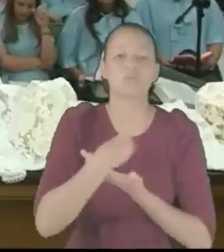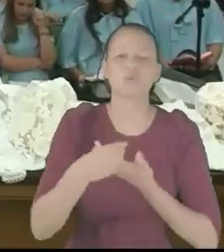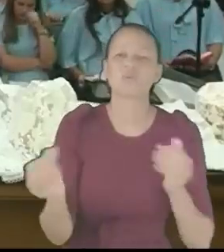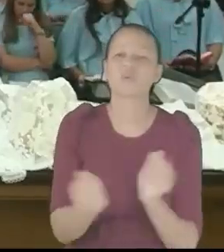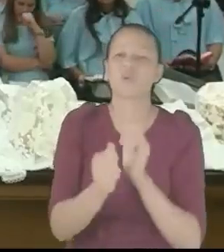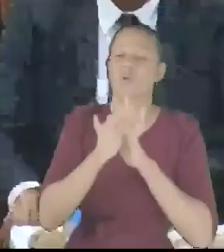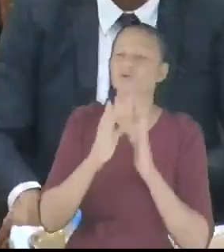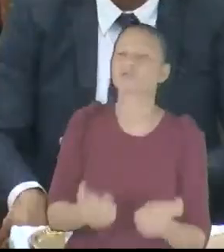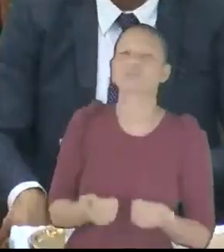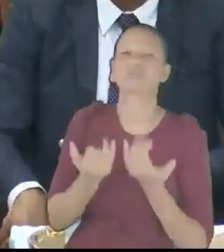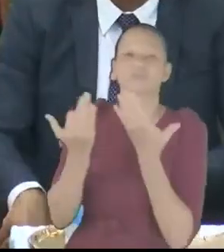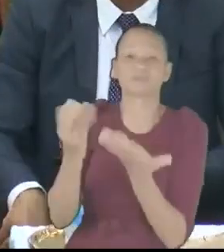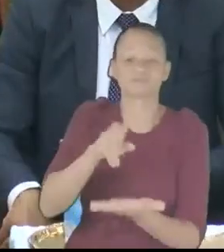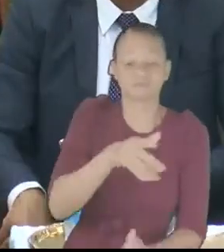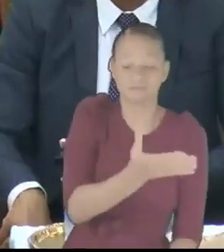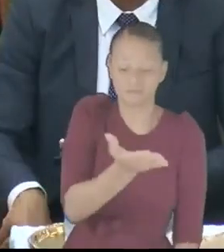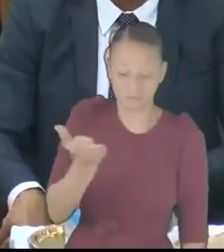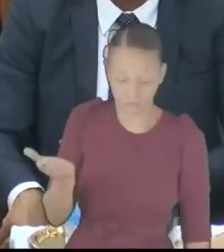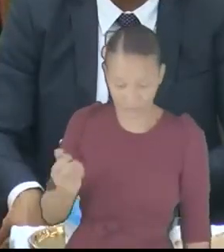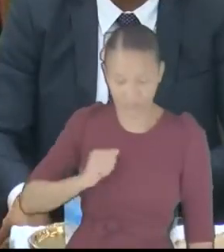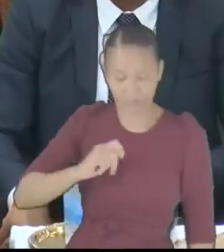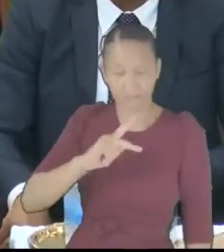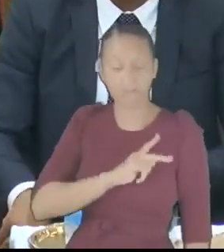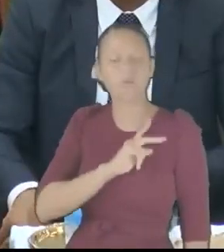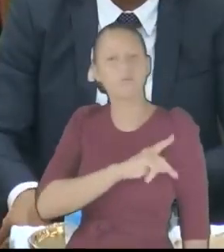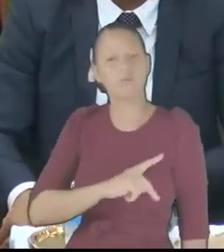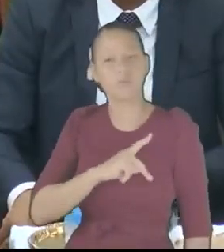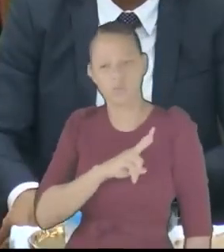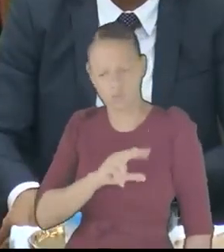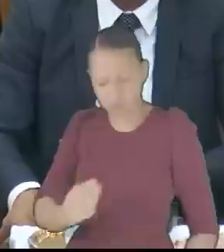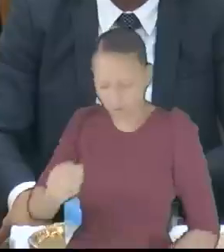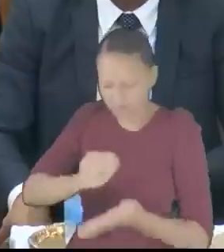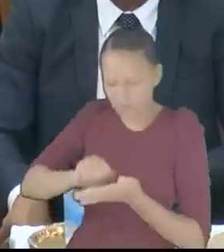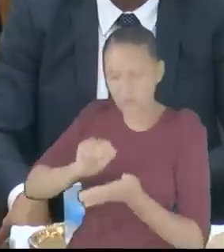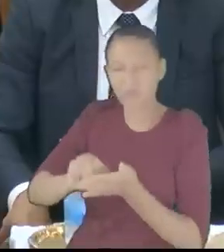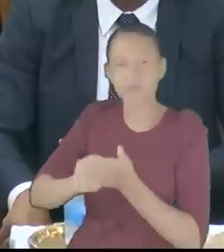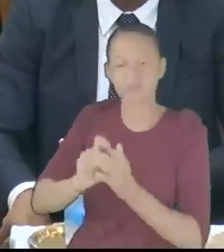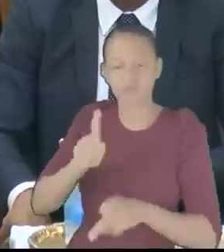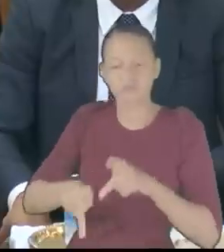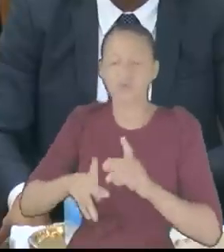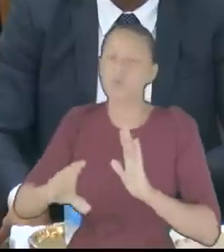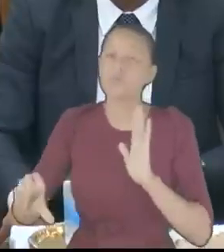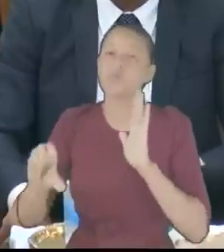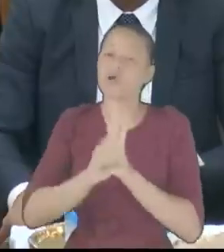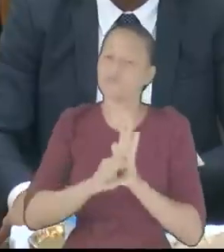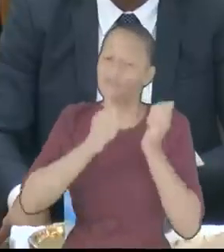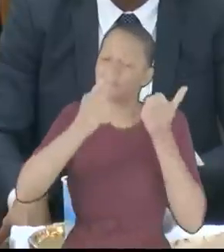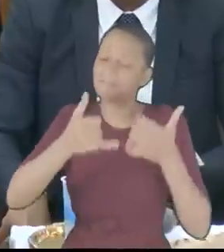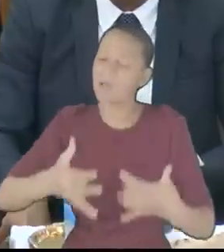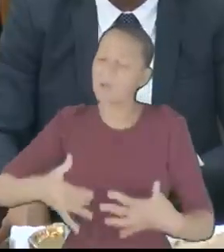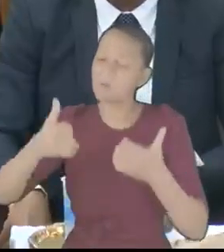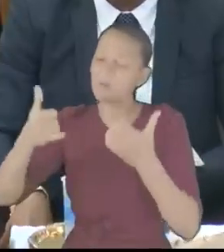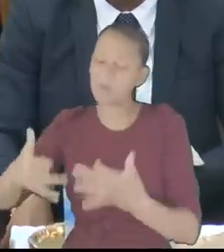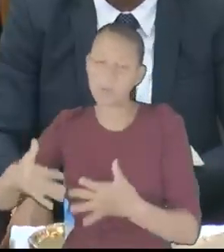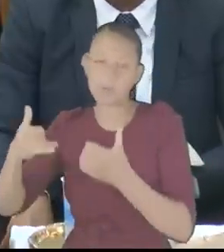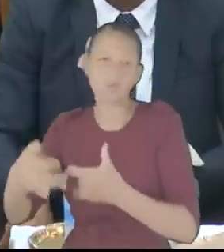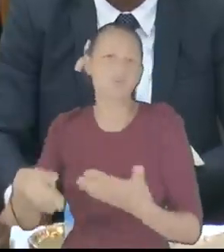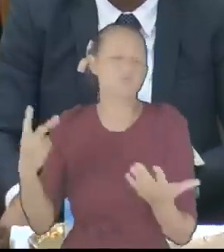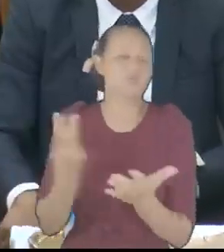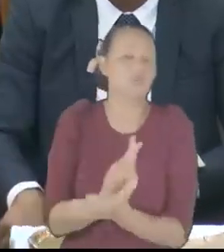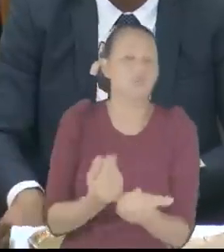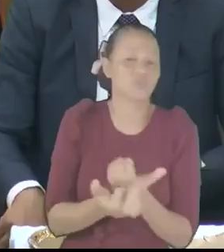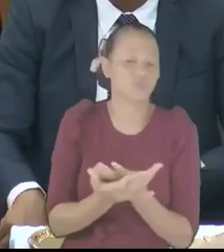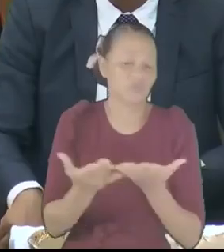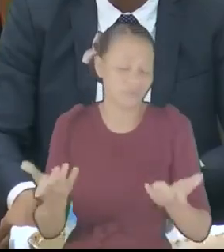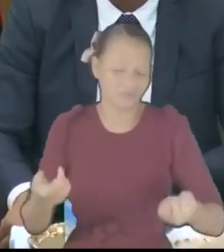noite. Então, irmãos, o apóstolo São Paulo, ele vai escrever aos Colossenses e ele explica que a situação,